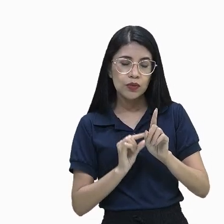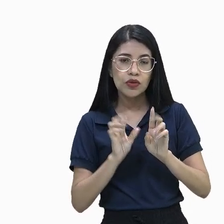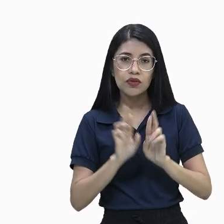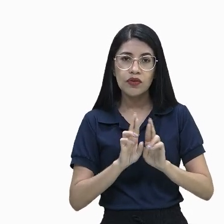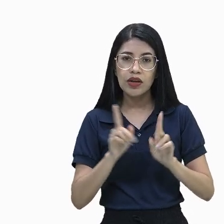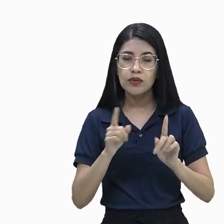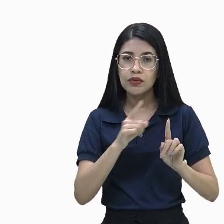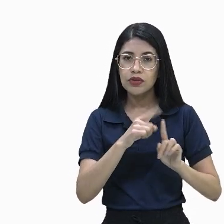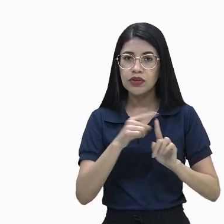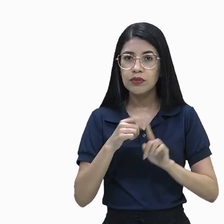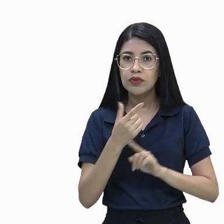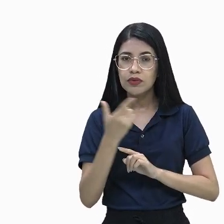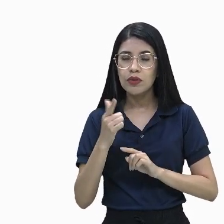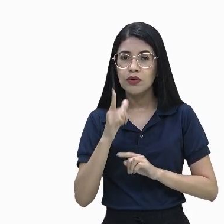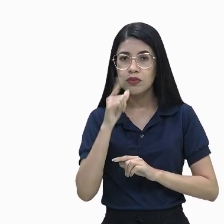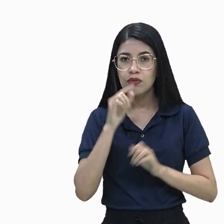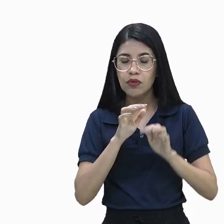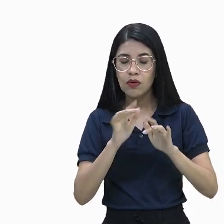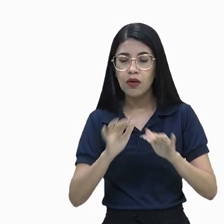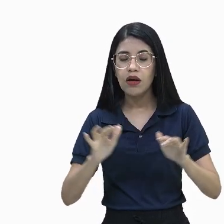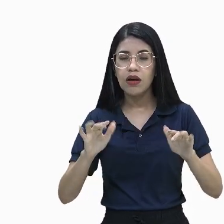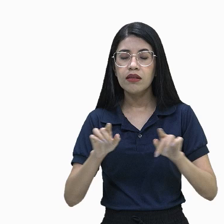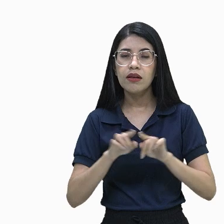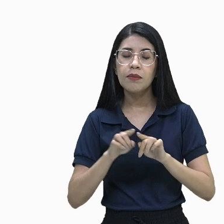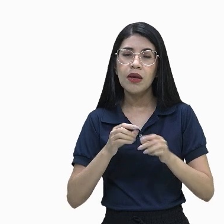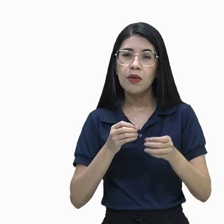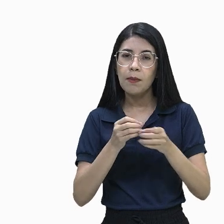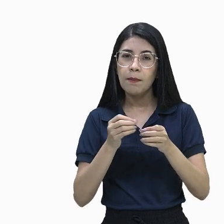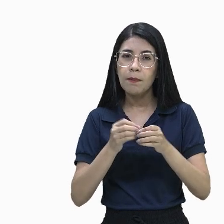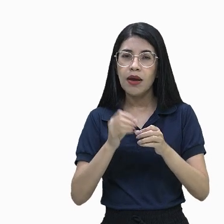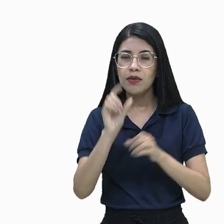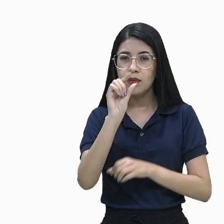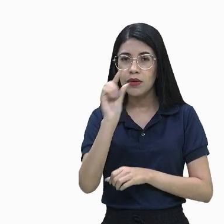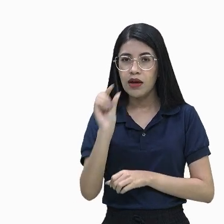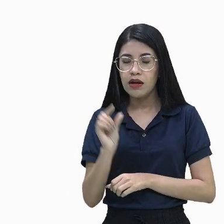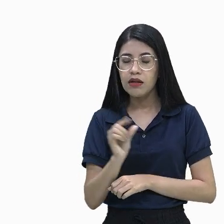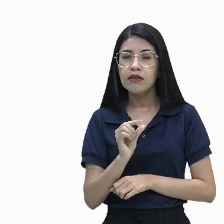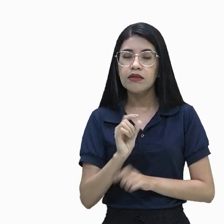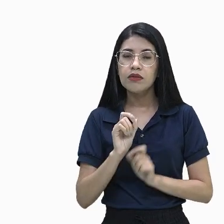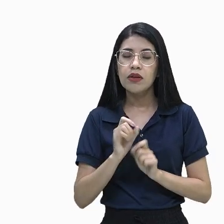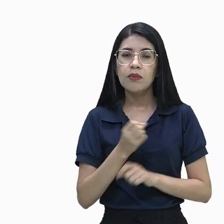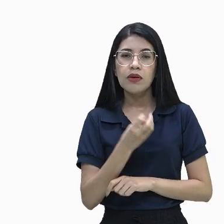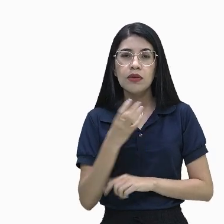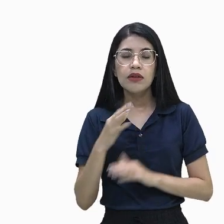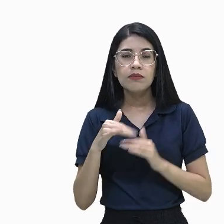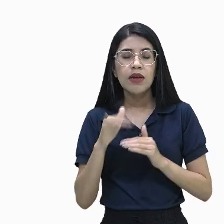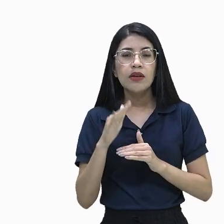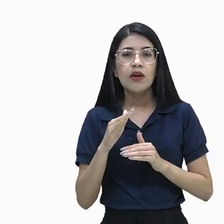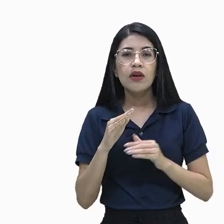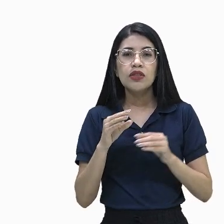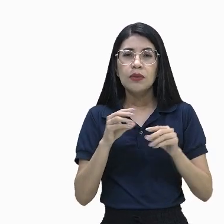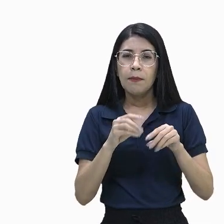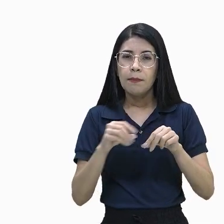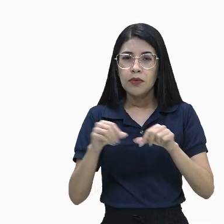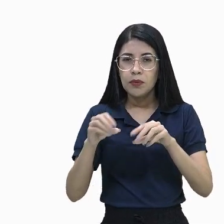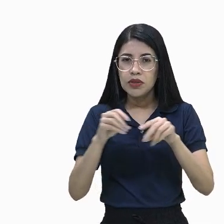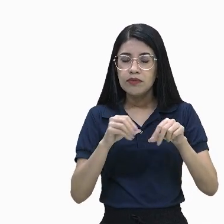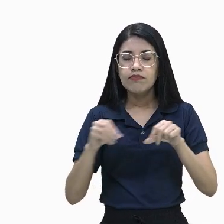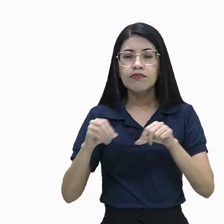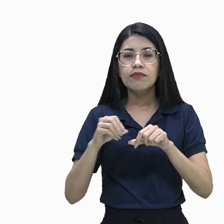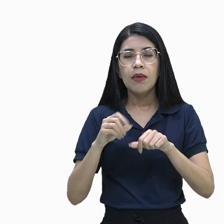do relevo do oceano, né? Aquela parte mais próxima da orla marítima, a gente já tem uma quantidade maior de sedimentos, até mesmo por